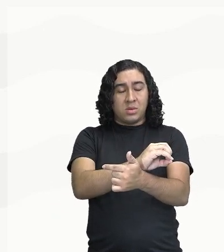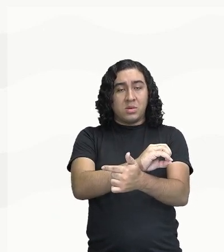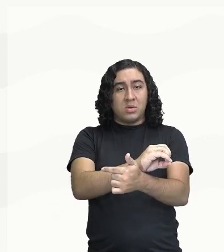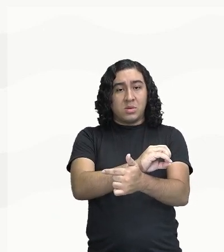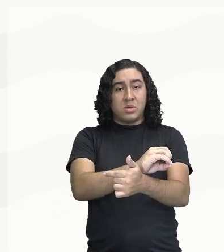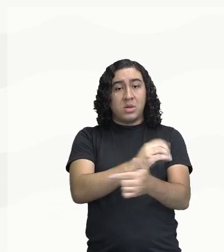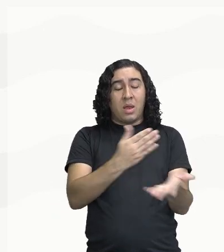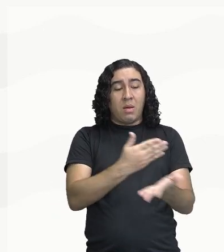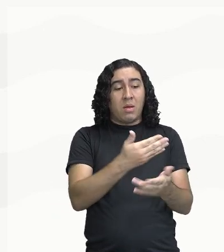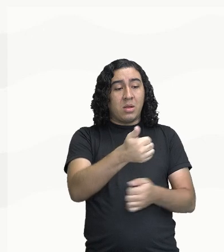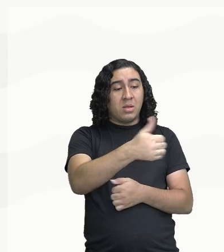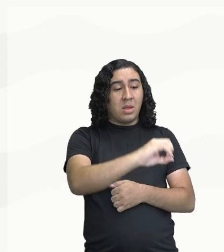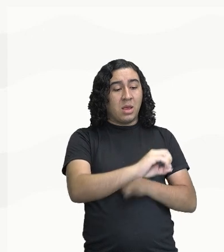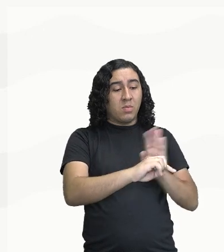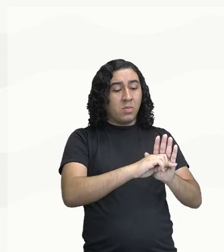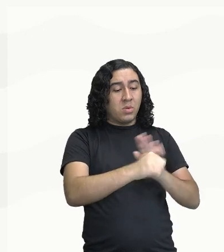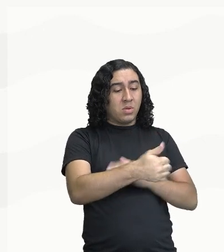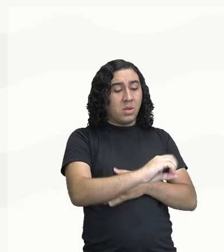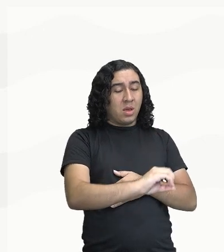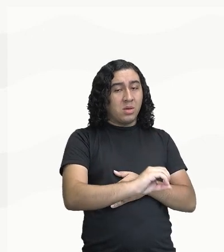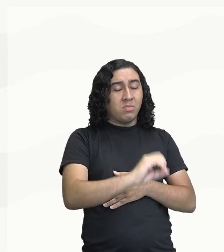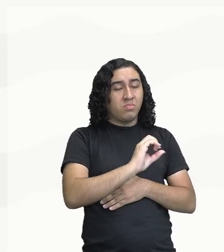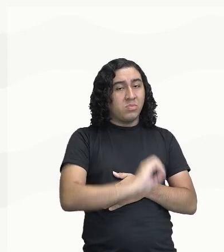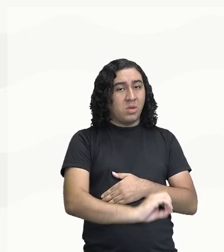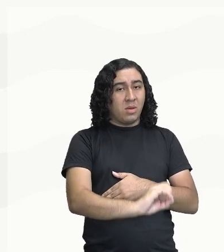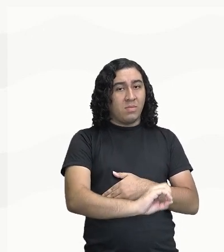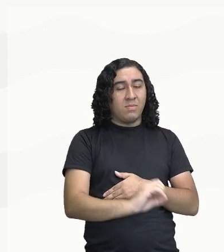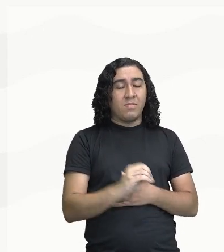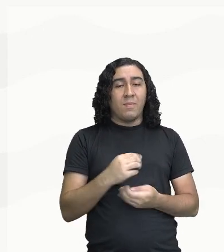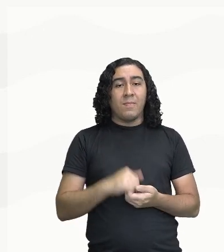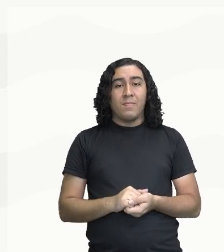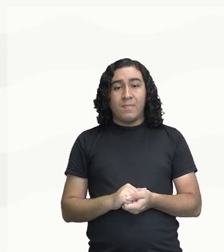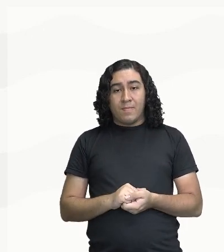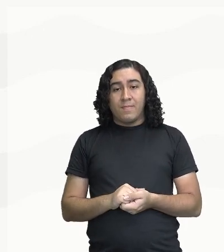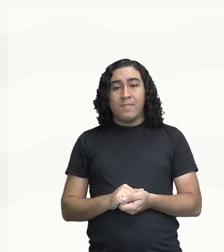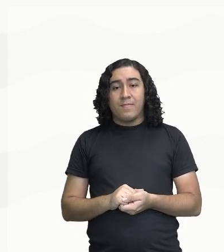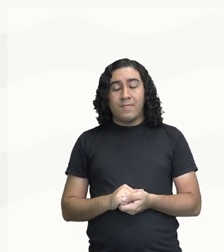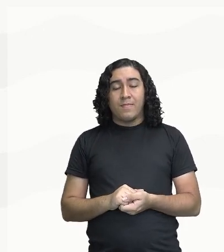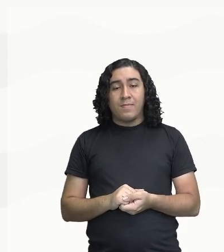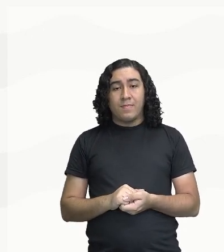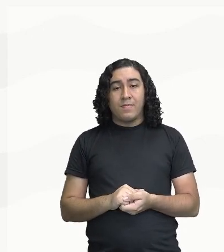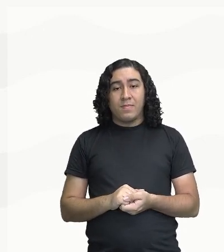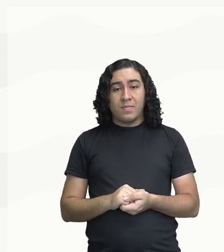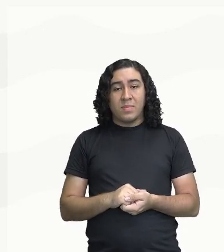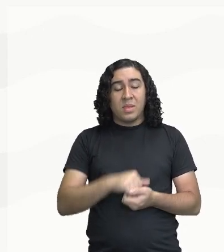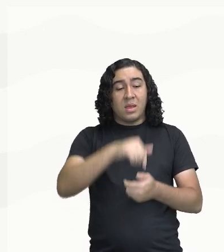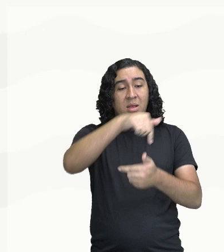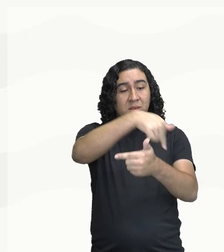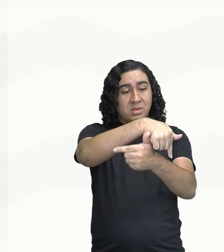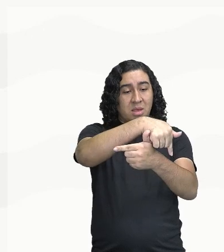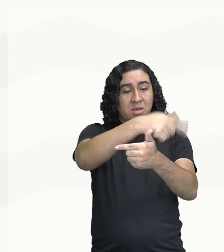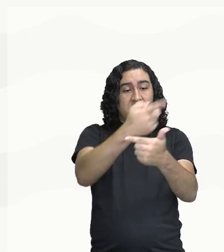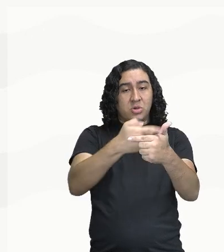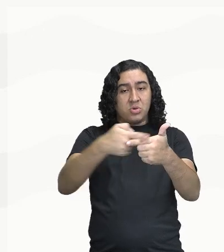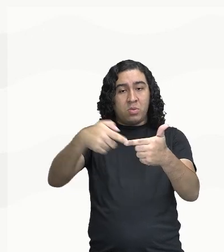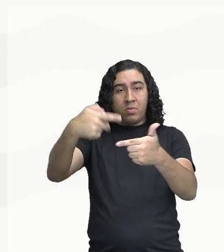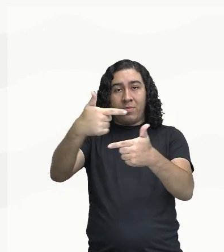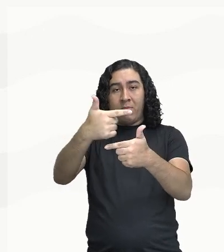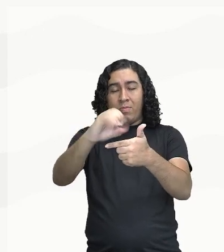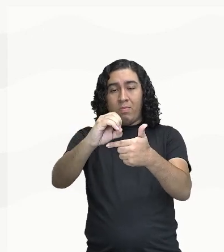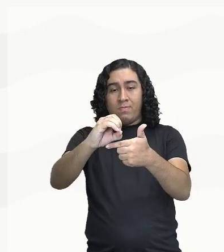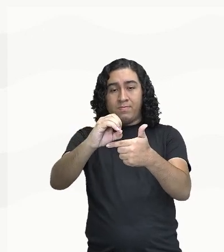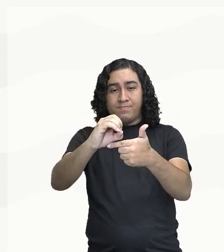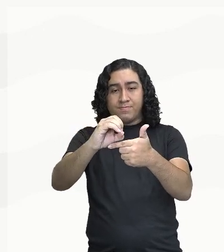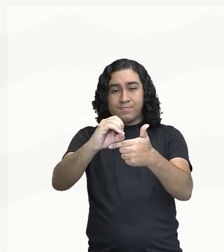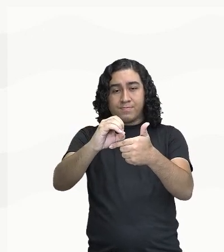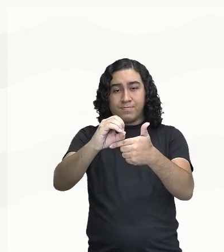E agora não tem resto aqui na divisão. Ou seja, 7 dividido por 20